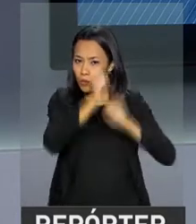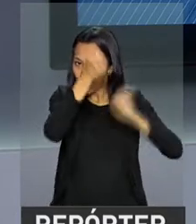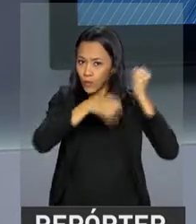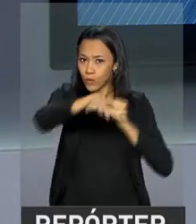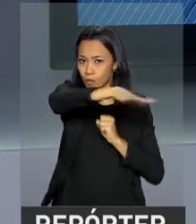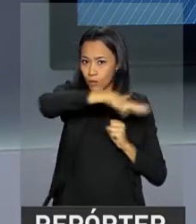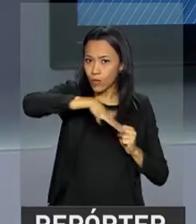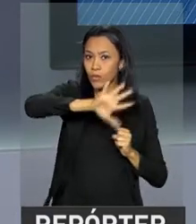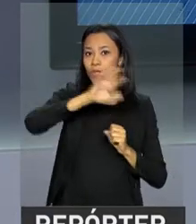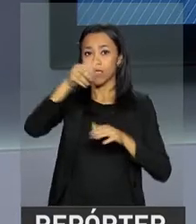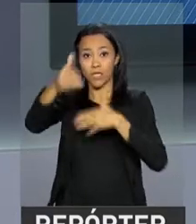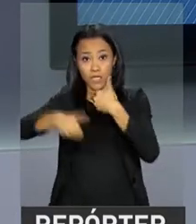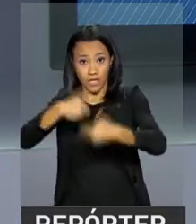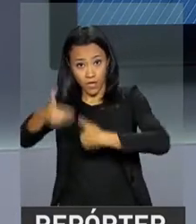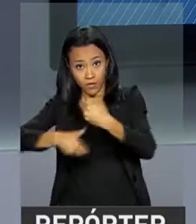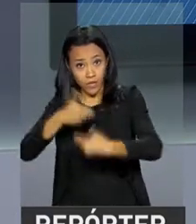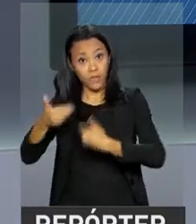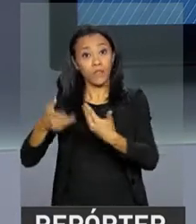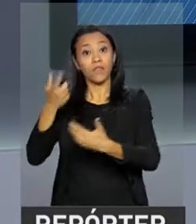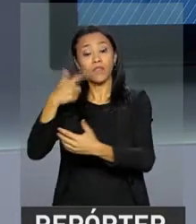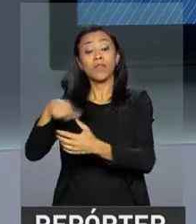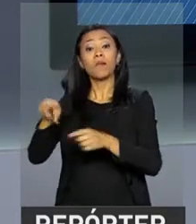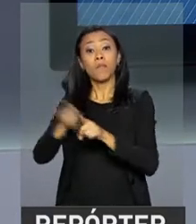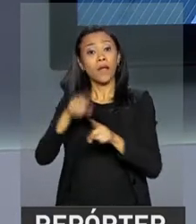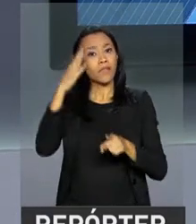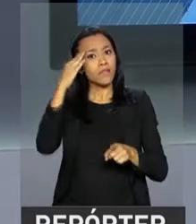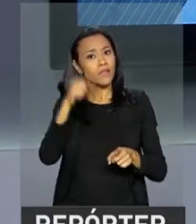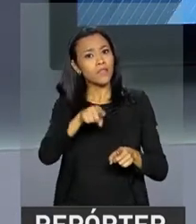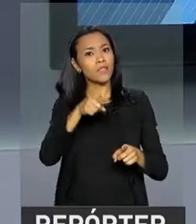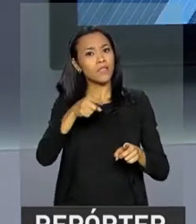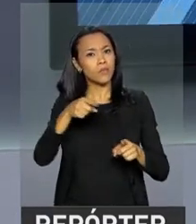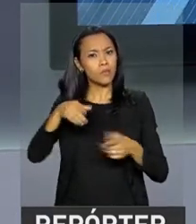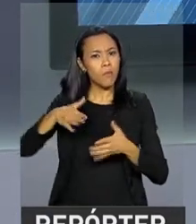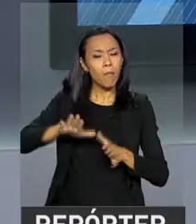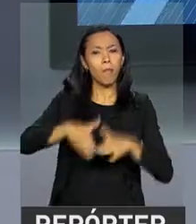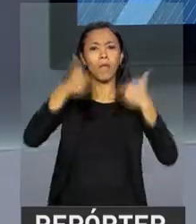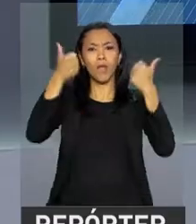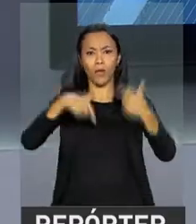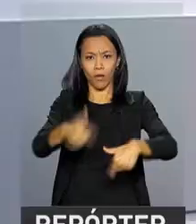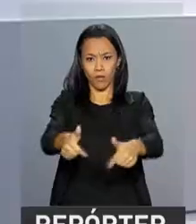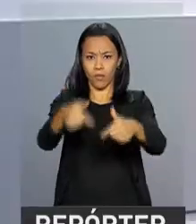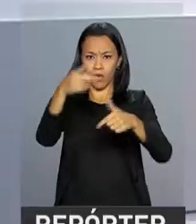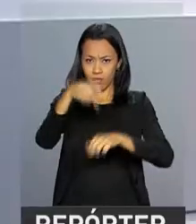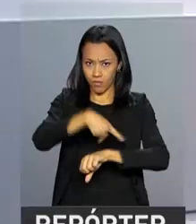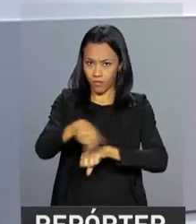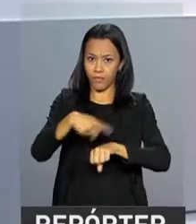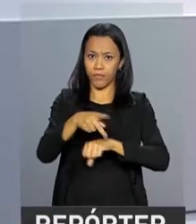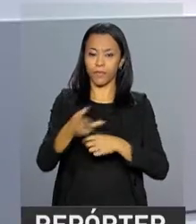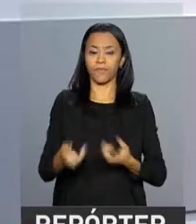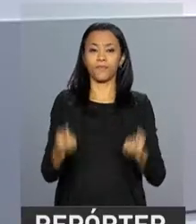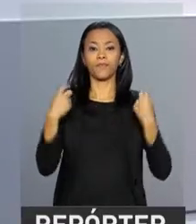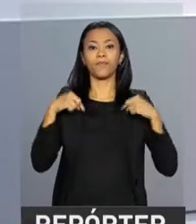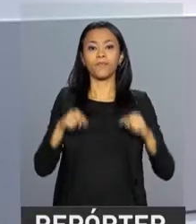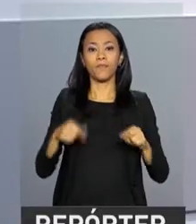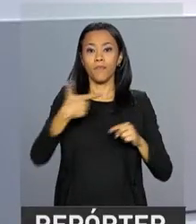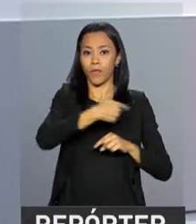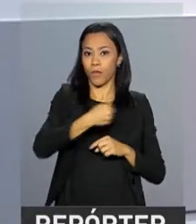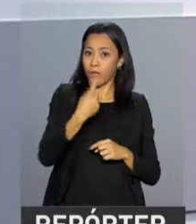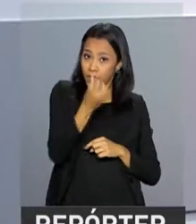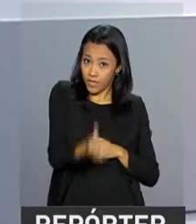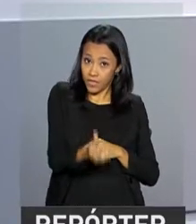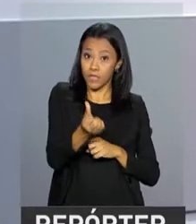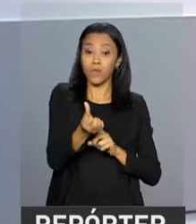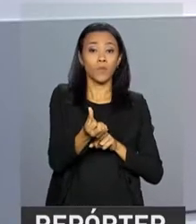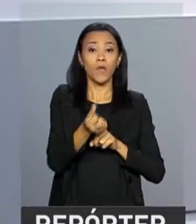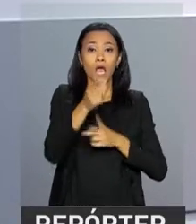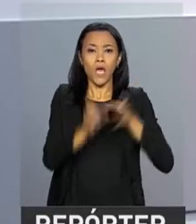consumidor com capacidade de antecipar os rumos do mercado de trabalho no país em 2016 a justiça do